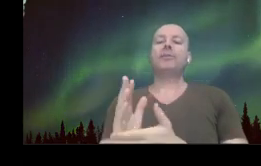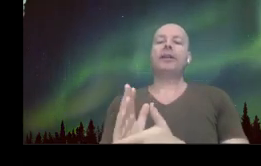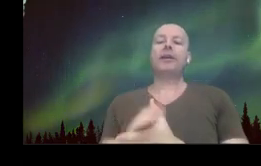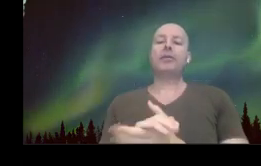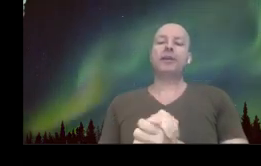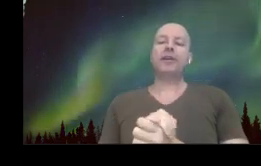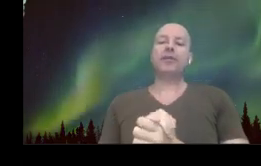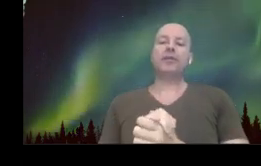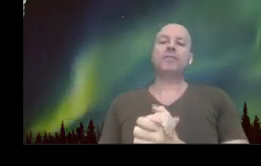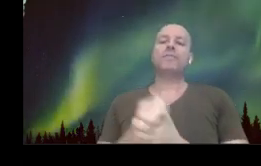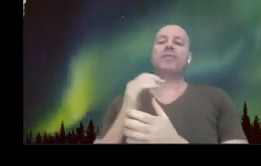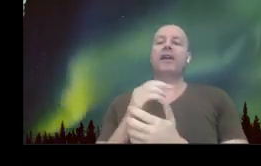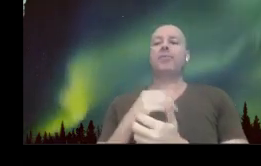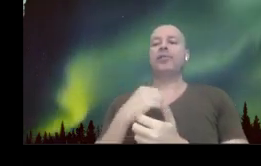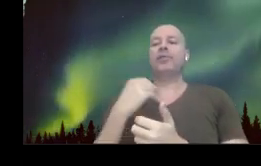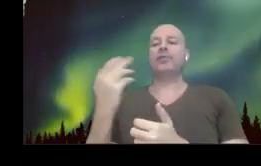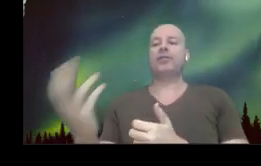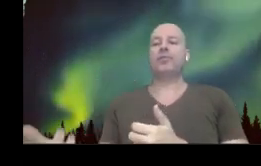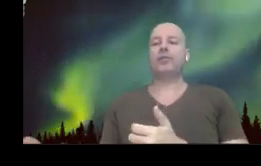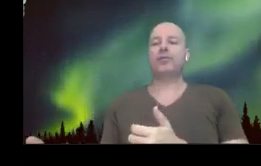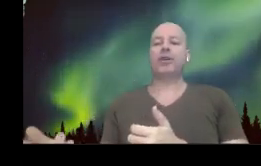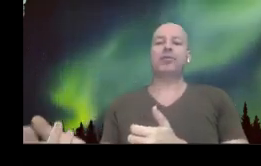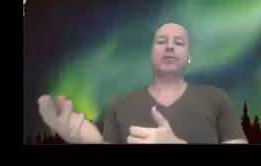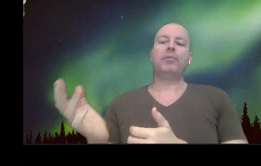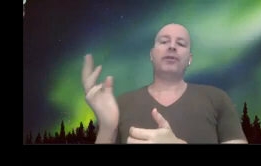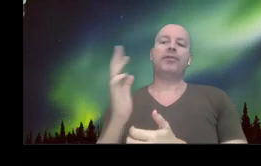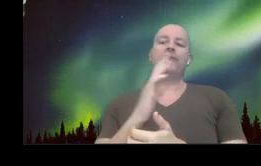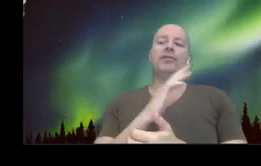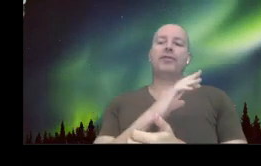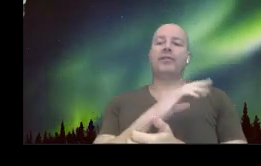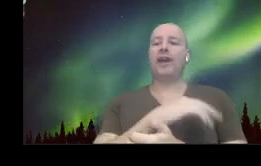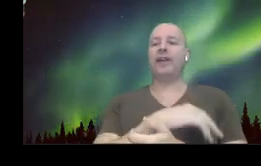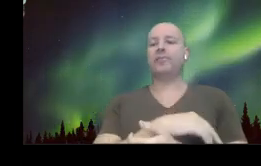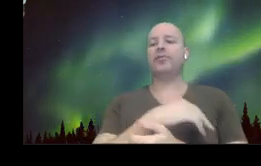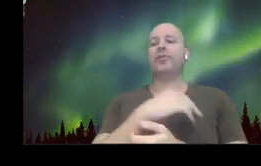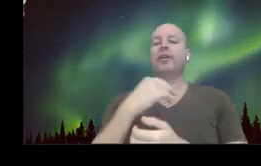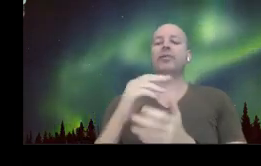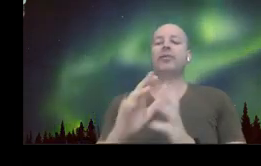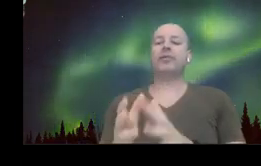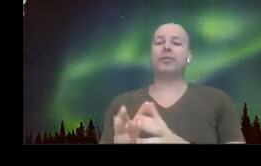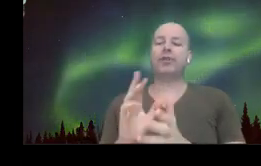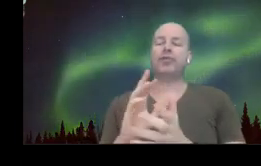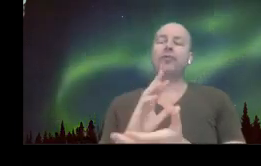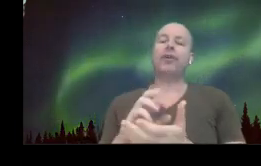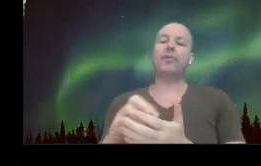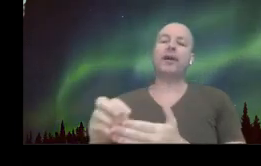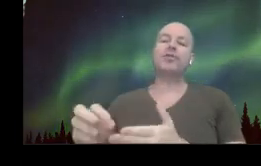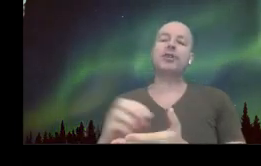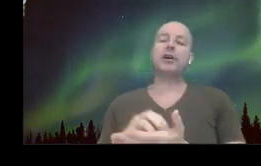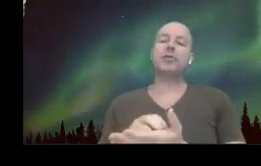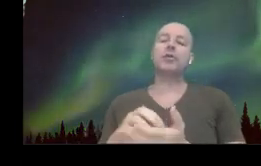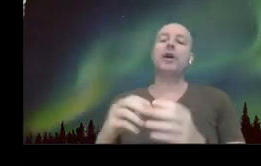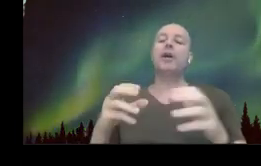tem uma determinada regulamentação. Ele pode ser de 20%, ele pode ser de 10% e assim por diante,